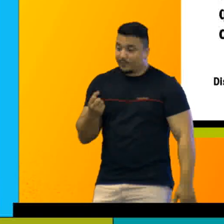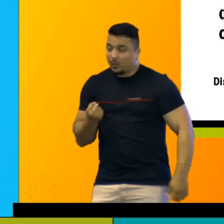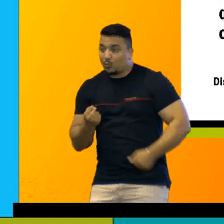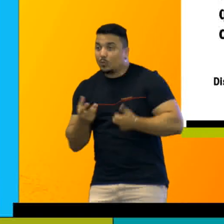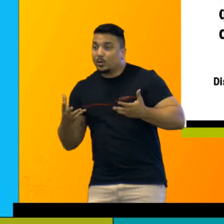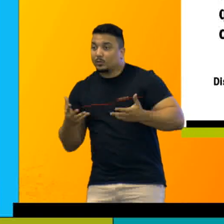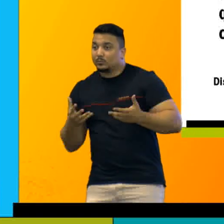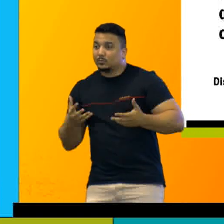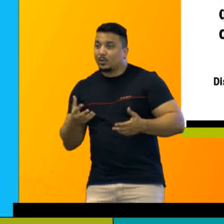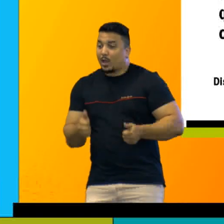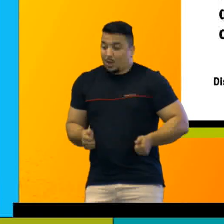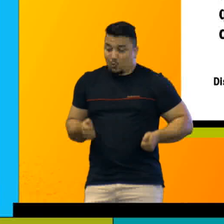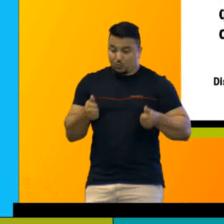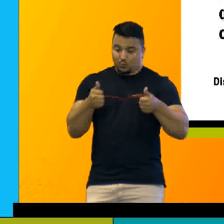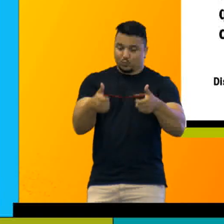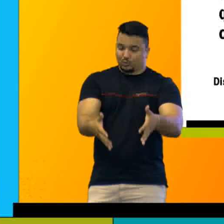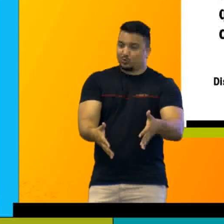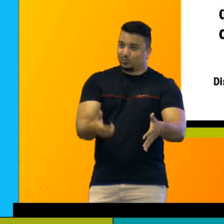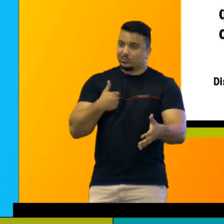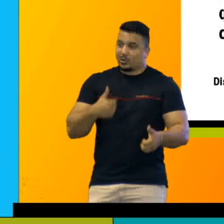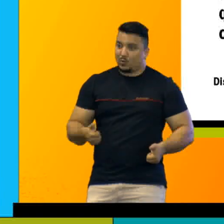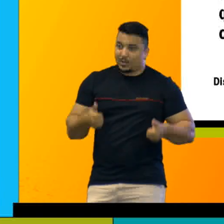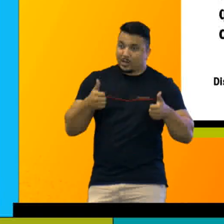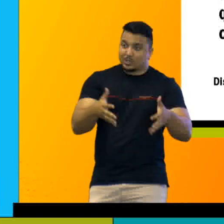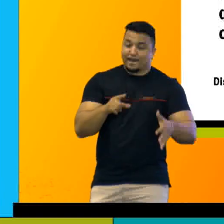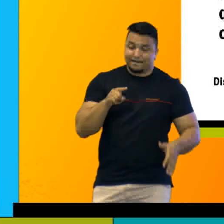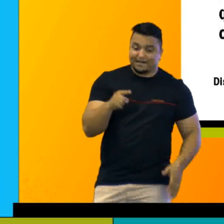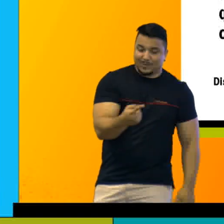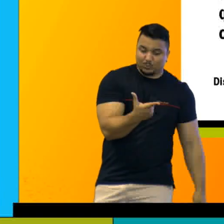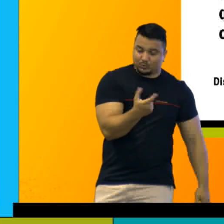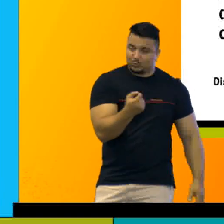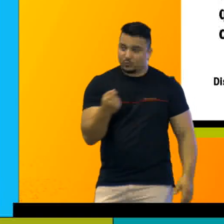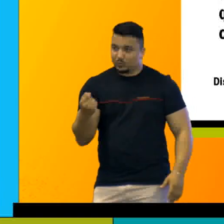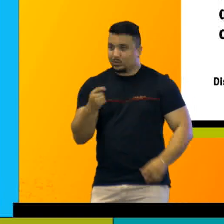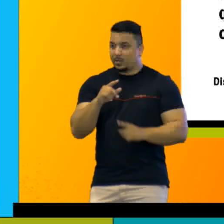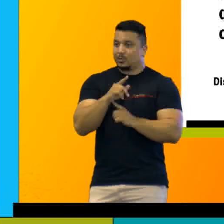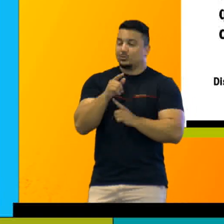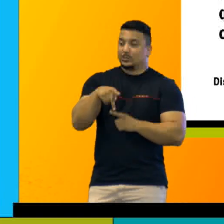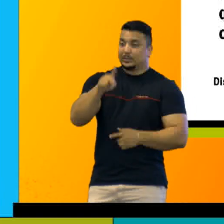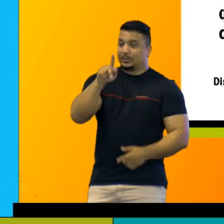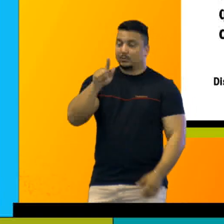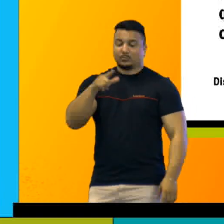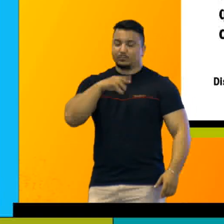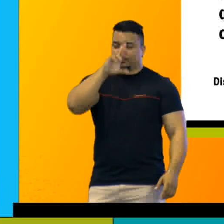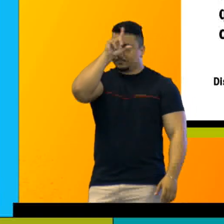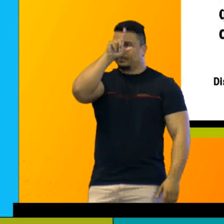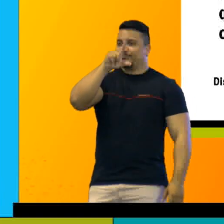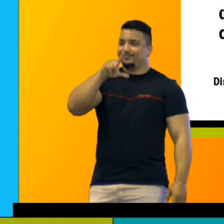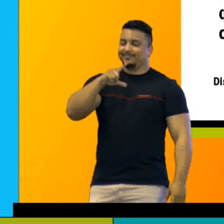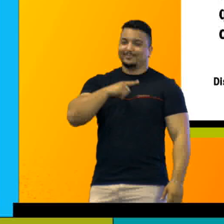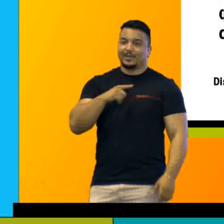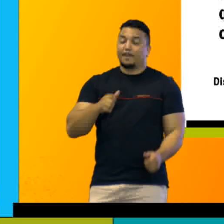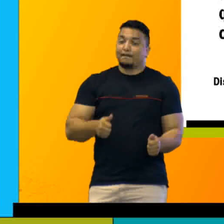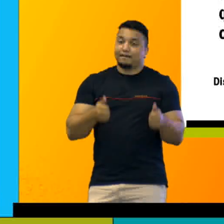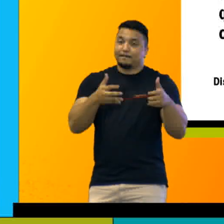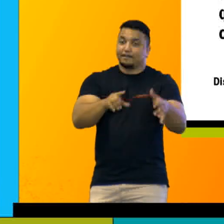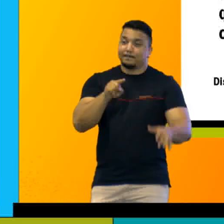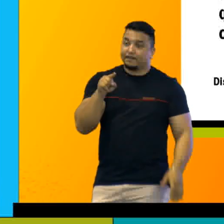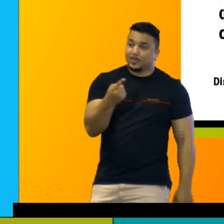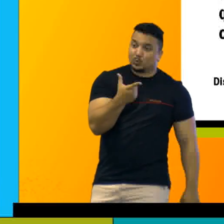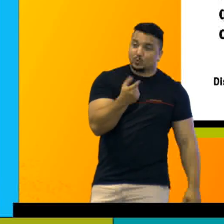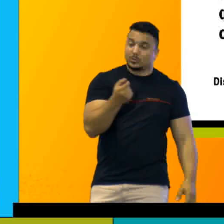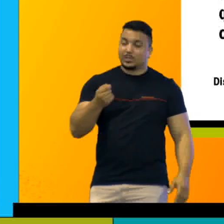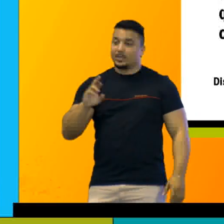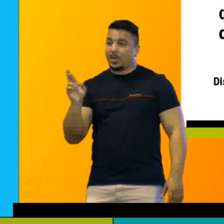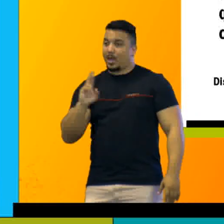arrecadado? É custo, é quanto eu gastei. Eu gastei 1.200 quilos. Eu gastei 1.200